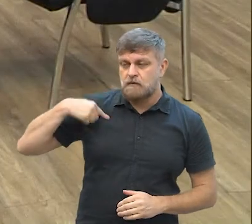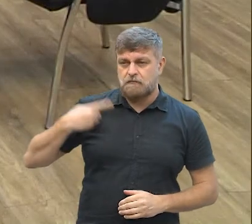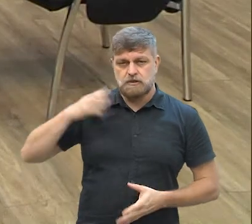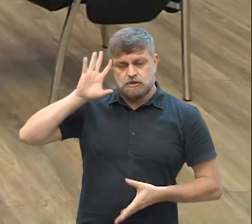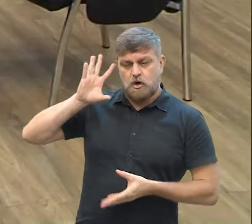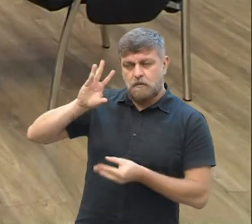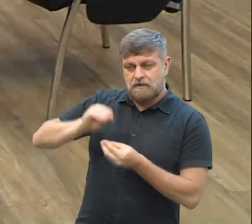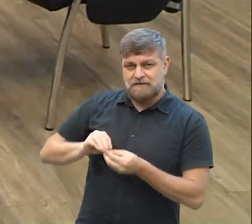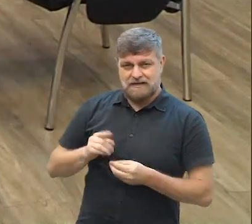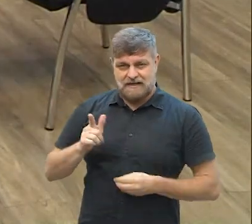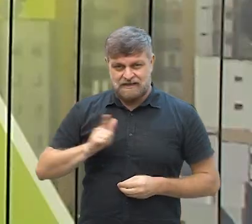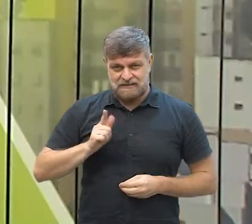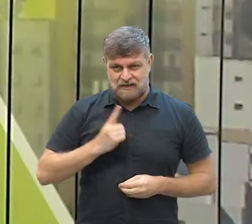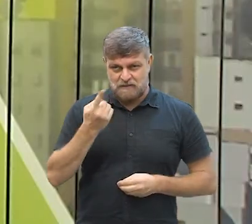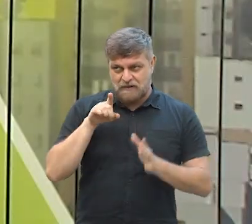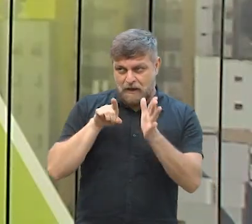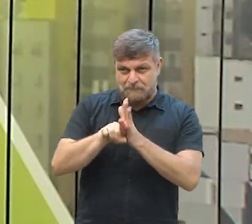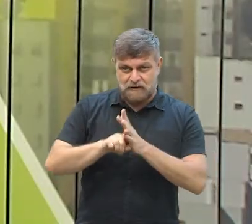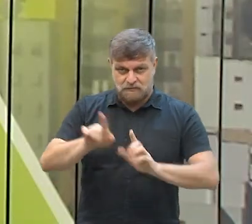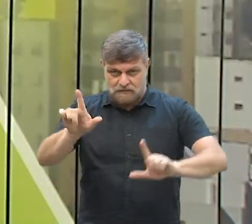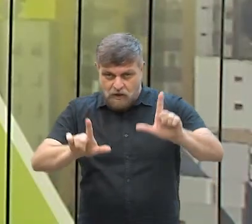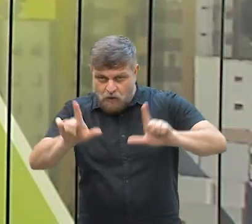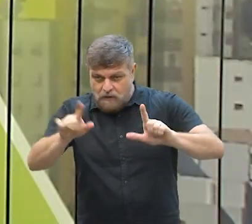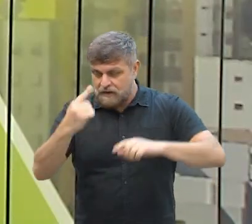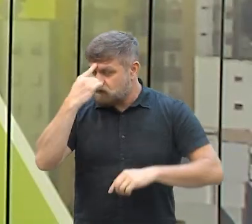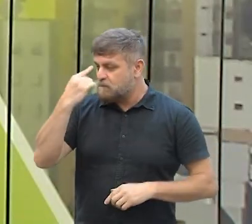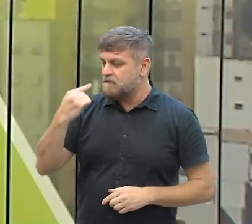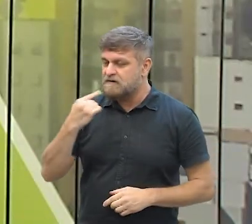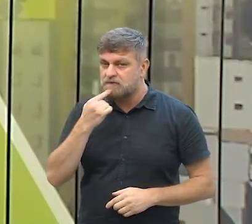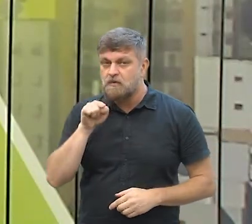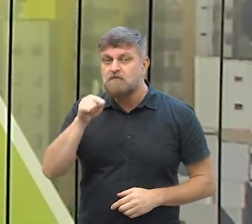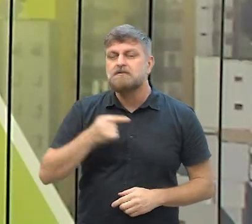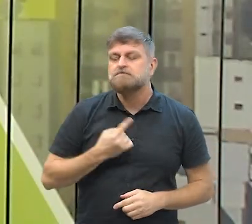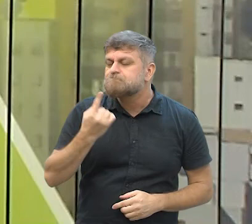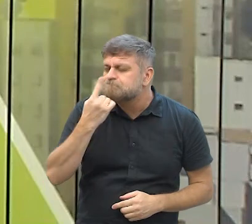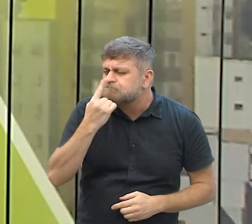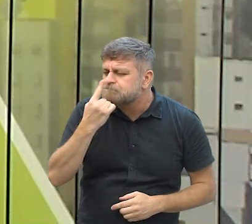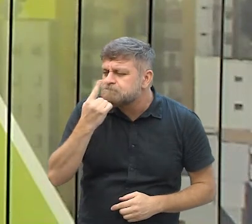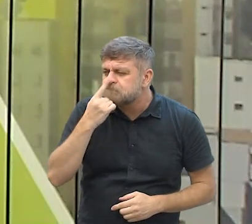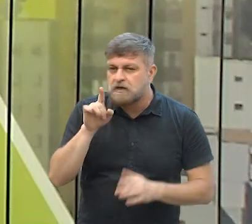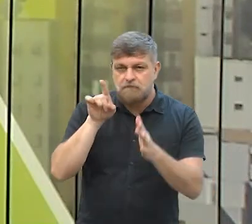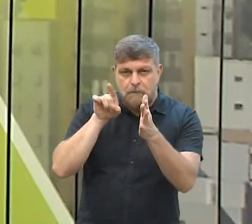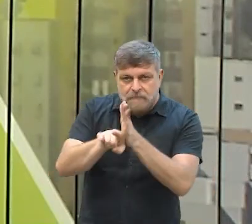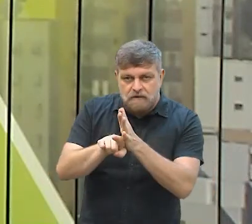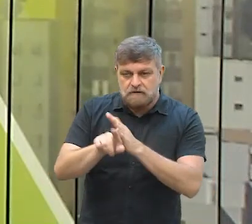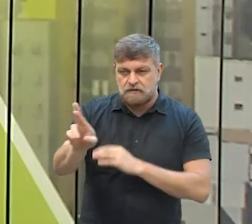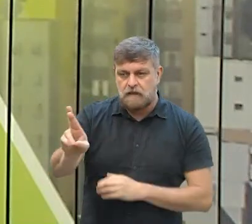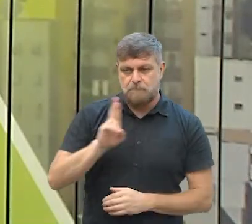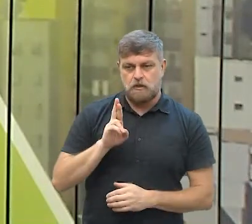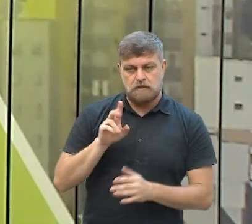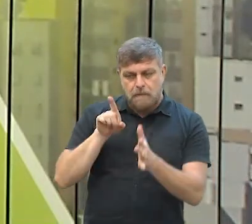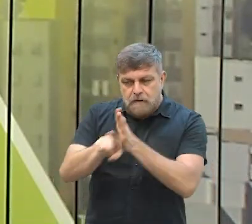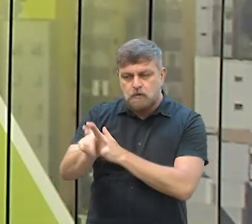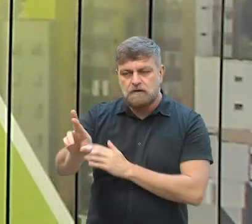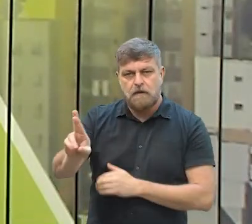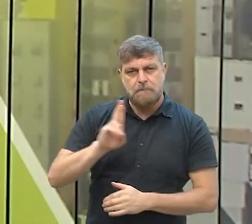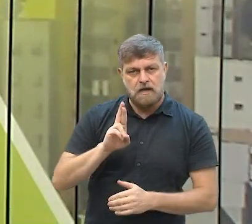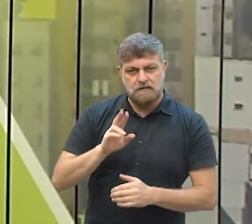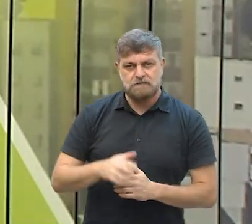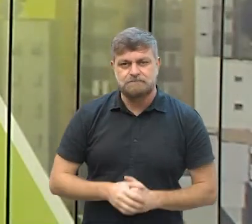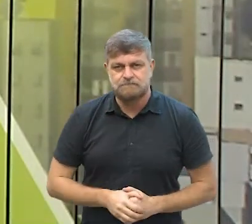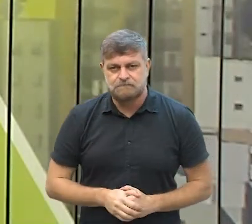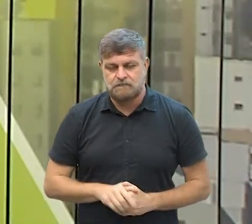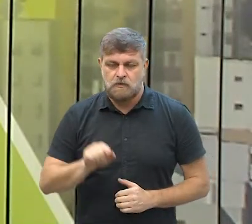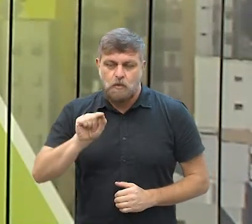Vereador, para a gente encerrar, tem mais um quadro aqui no perfil, agora com as preferências. Eu vou fazendo algumas perguntas e você